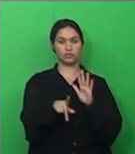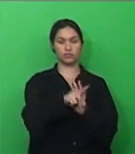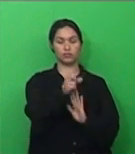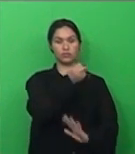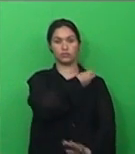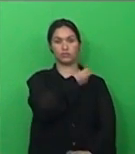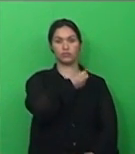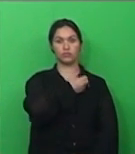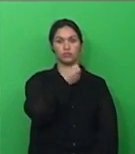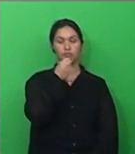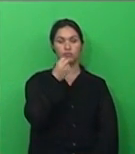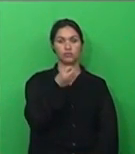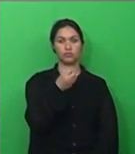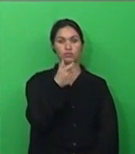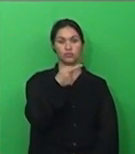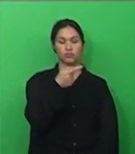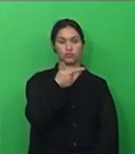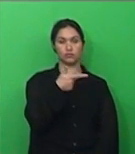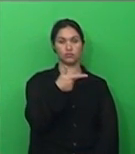número